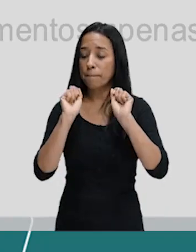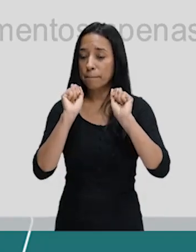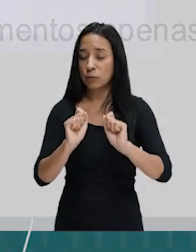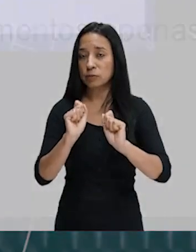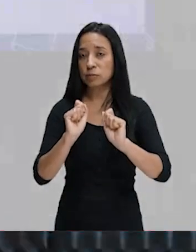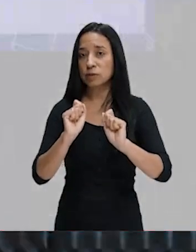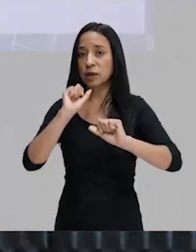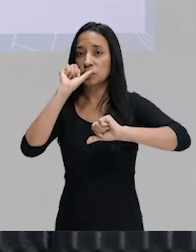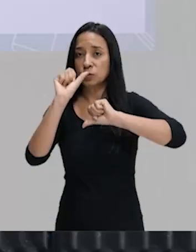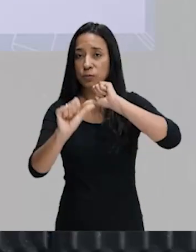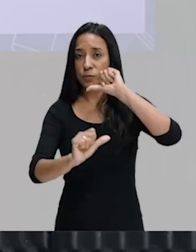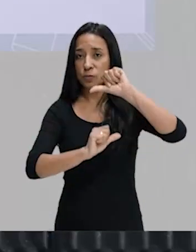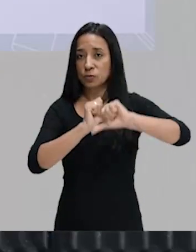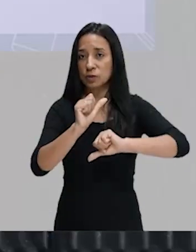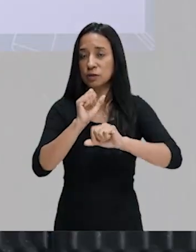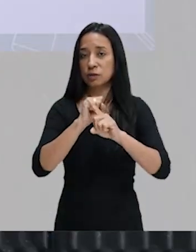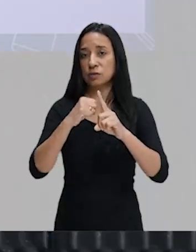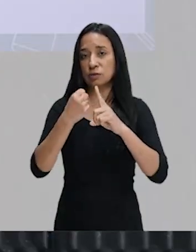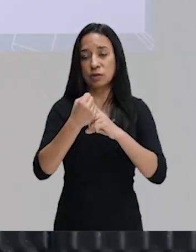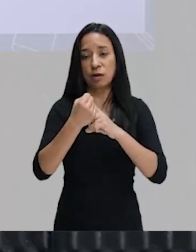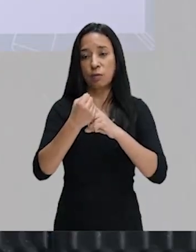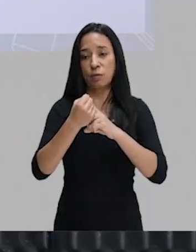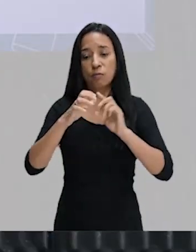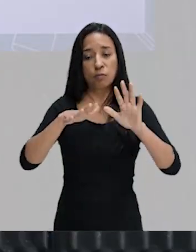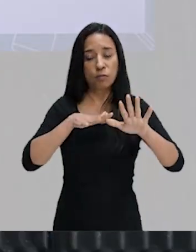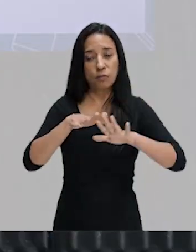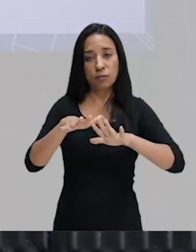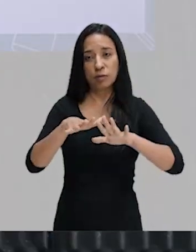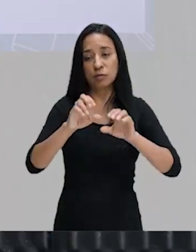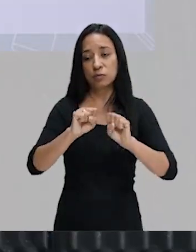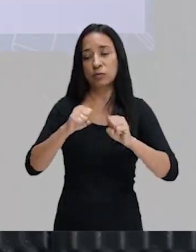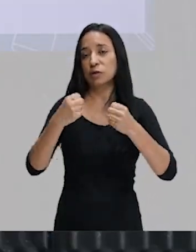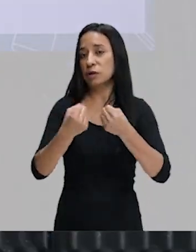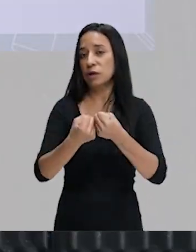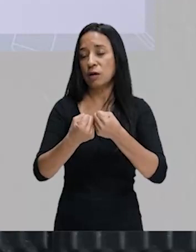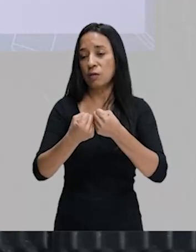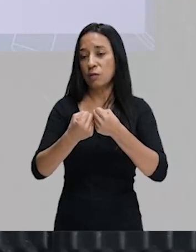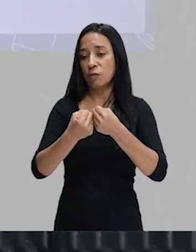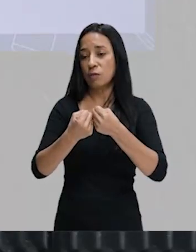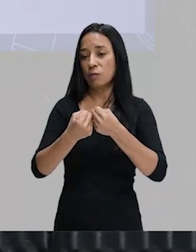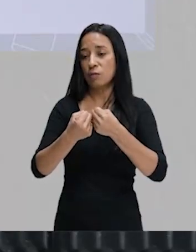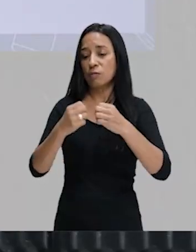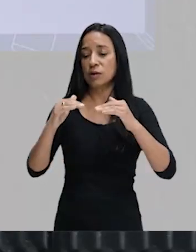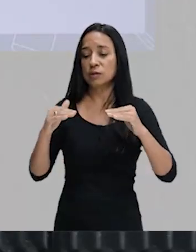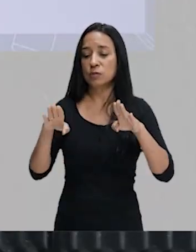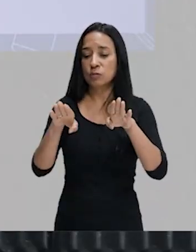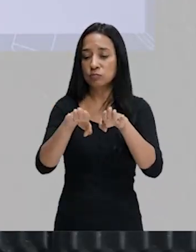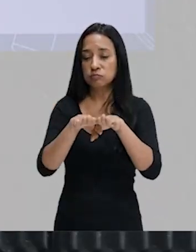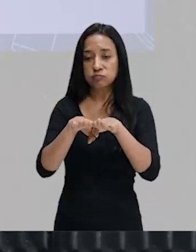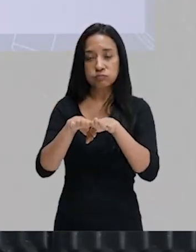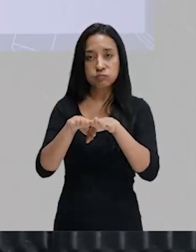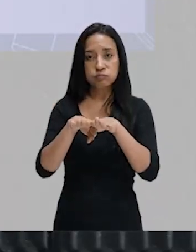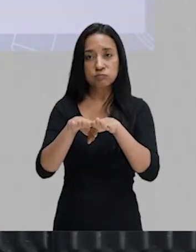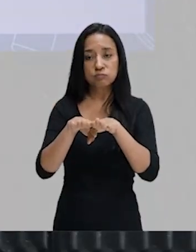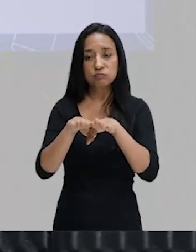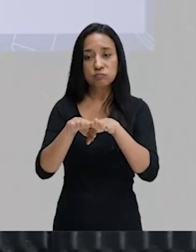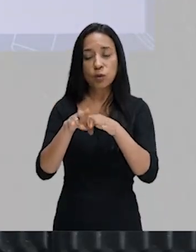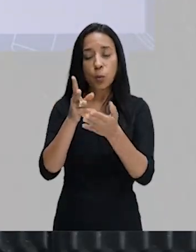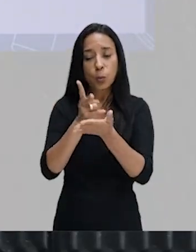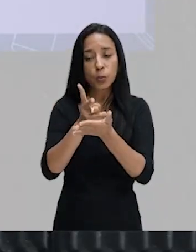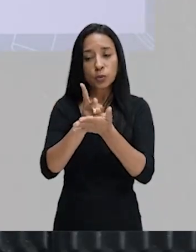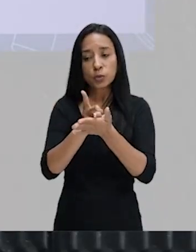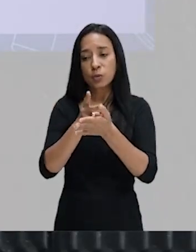possibilidade de mobilidade social, nem para cima e nem para baixo. Ele vai continuar lá na mesma camada